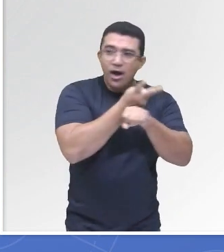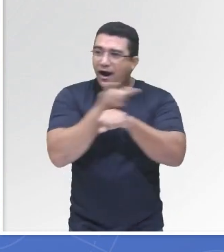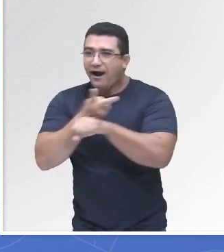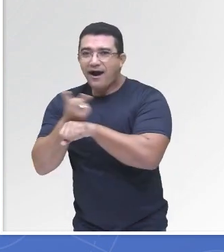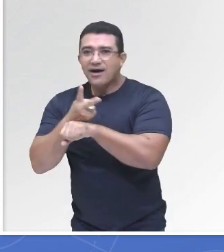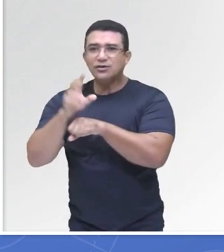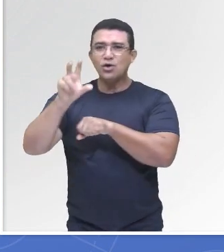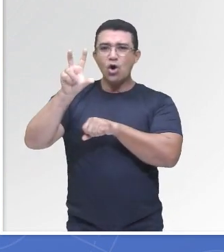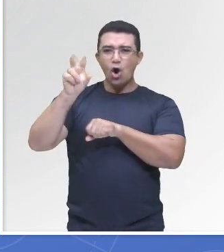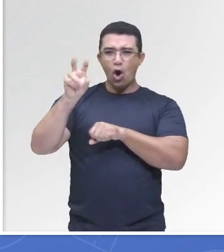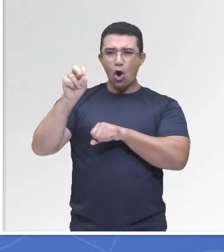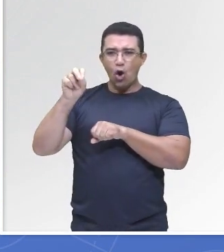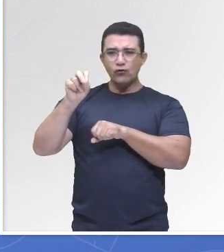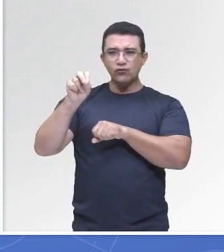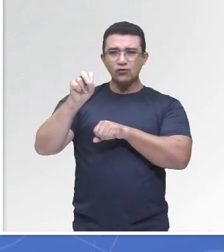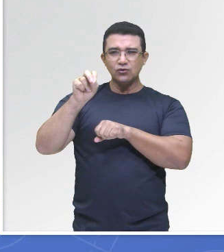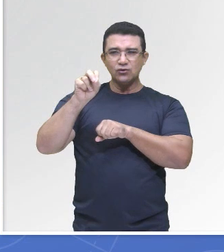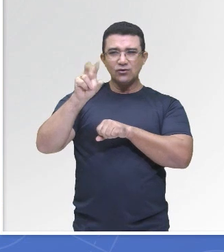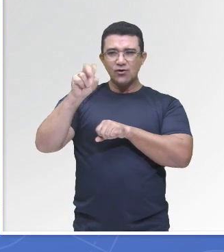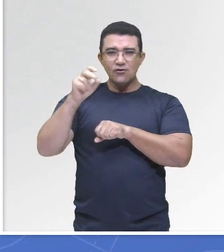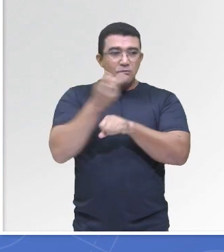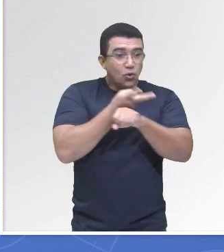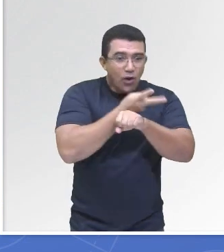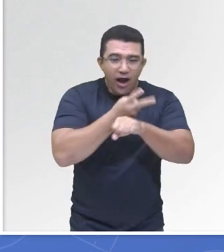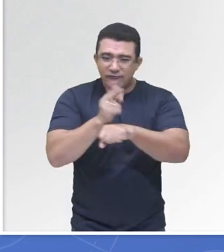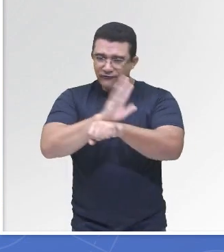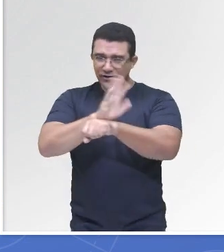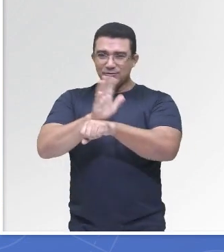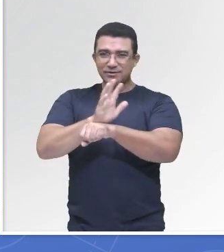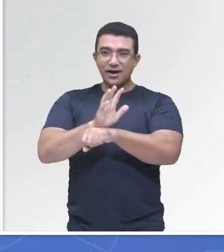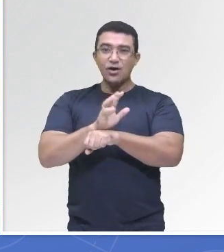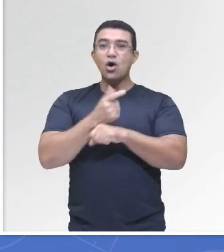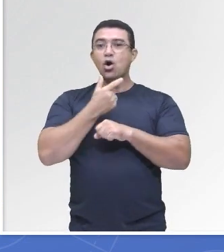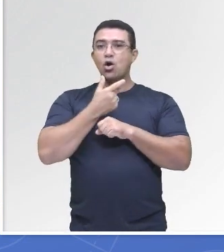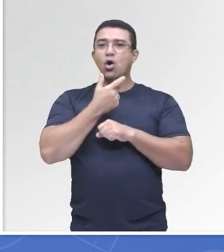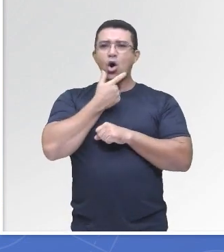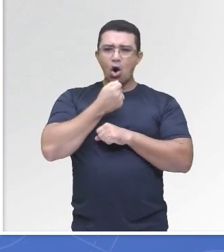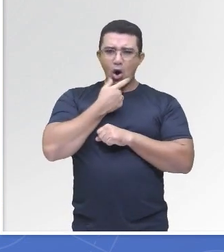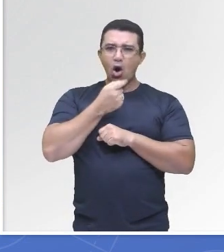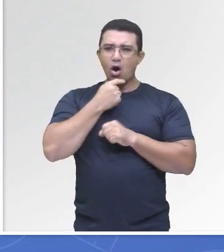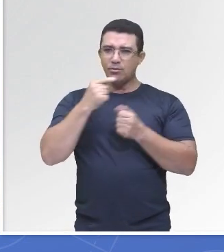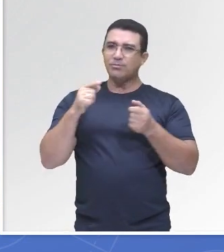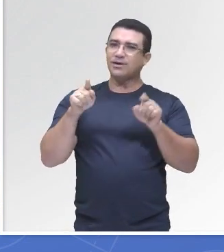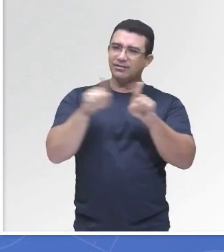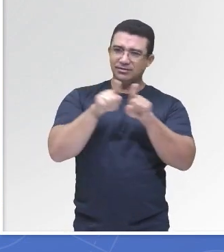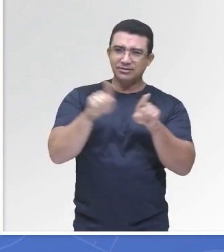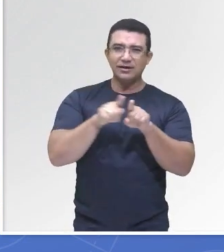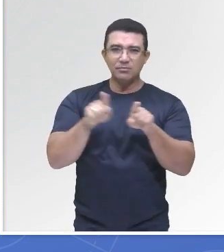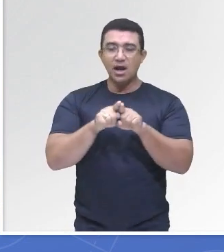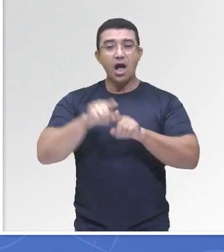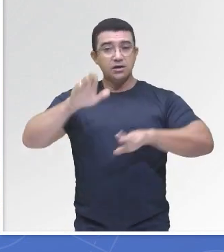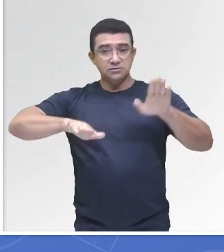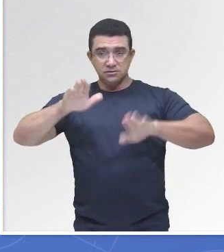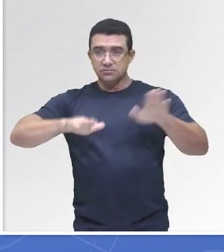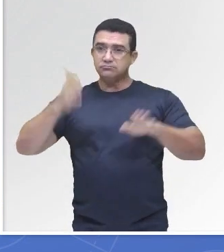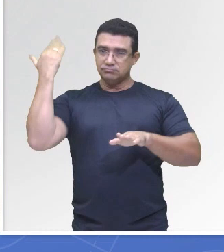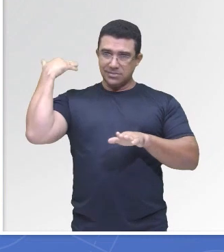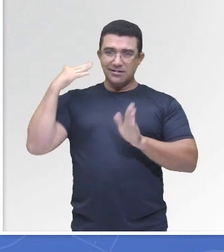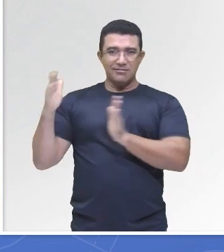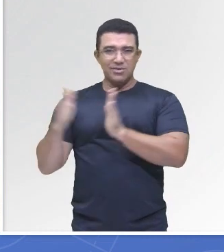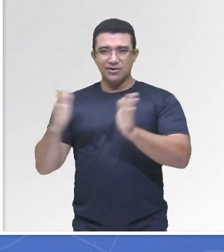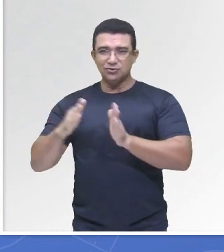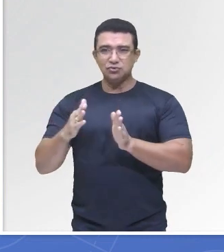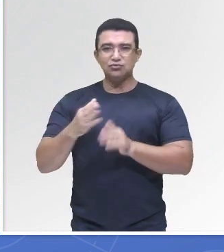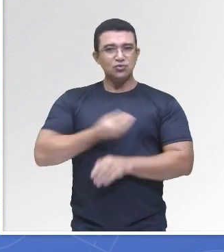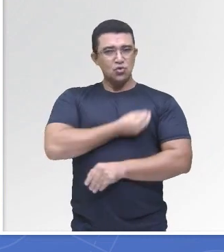para que eles se alimentassem? Então, lembra bem, os seres humanos passavam até alguns dias sem se alimentar nesse período. O